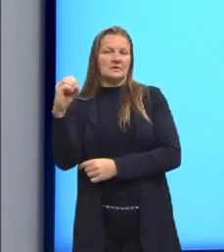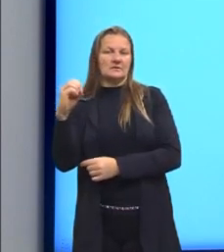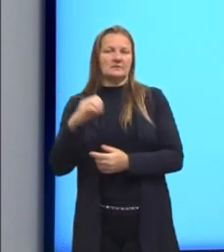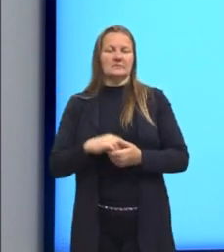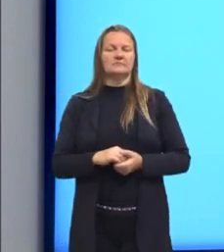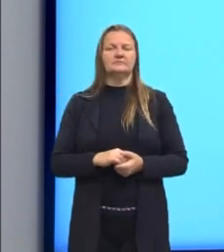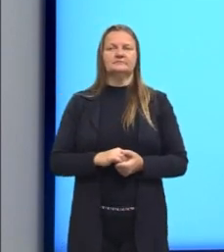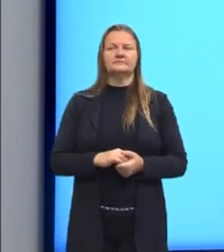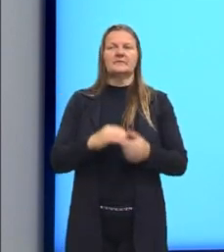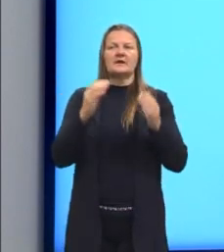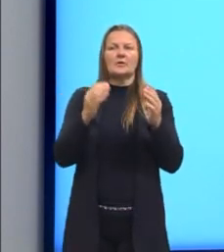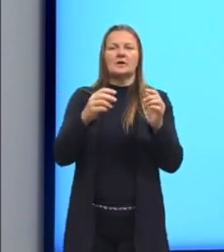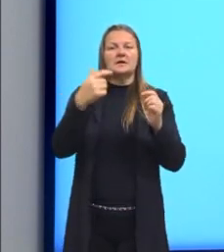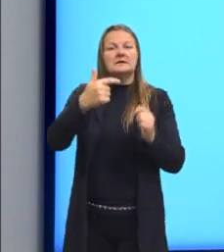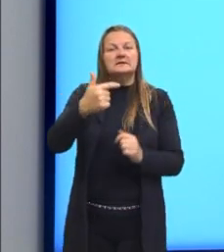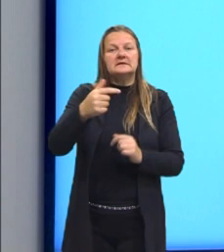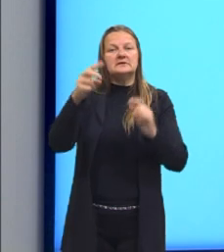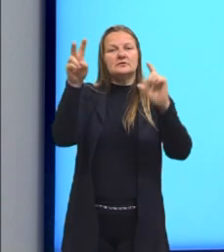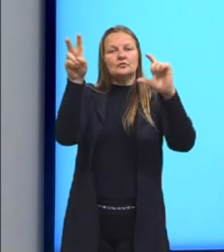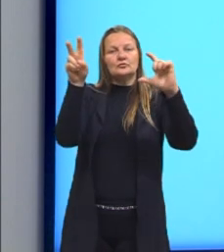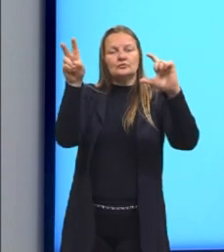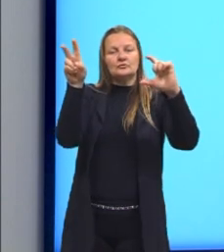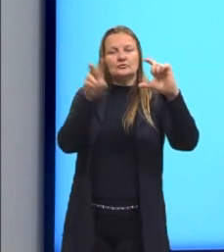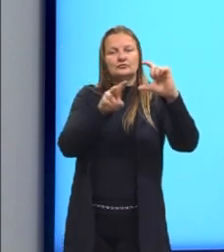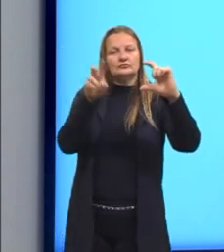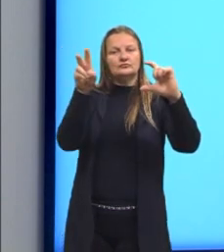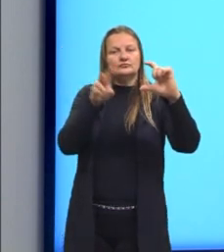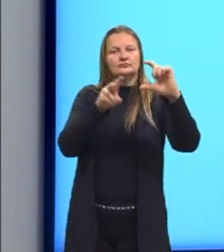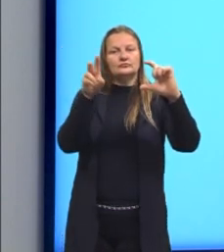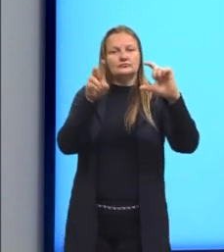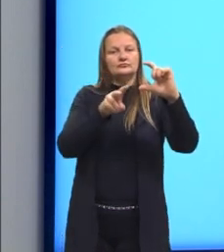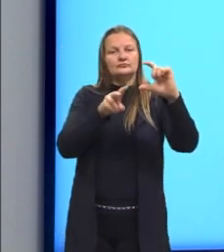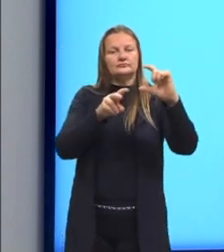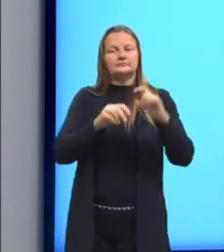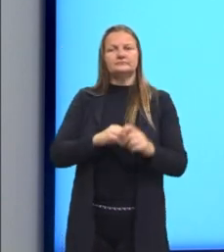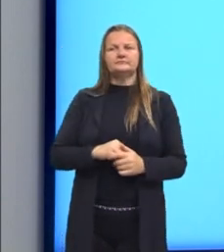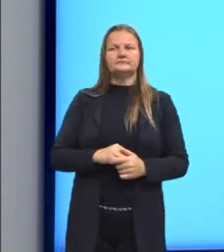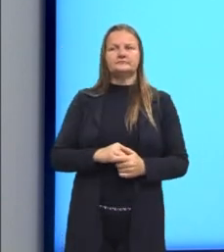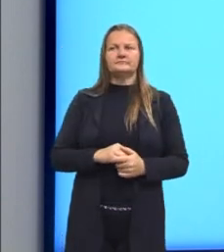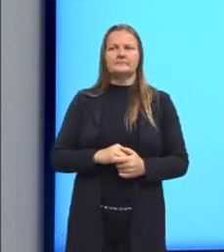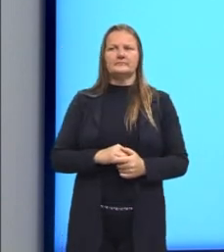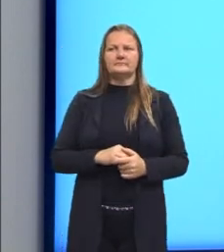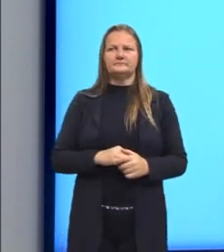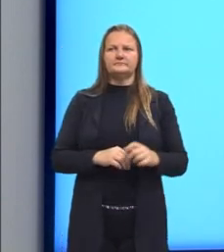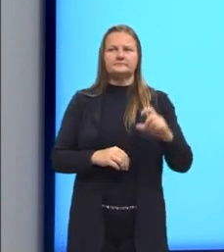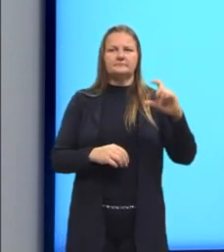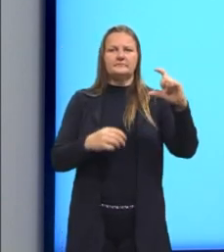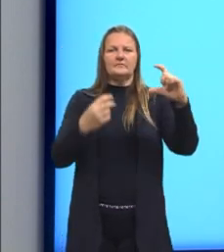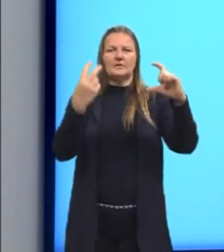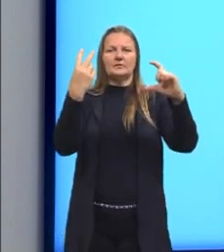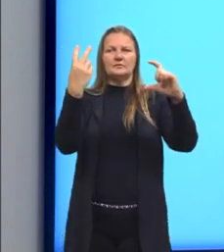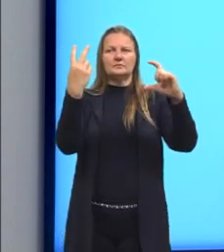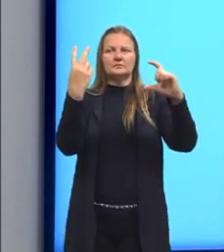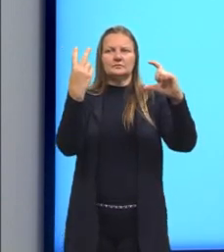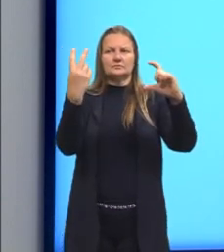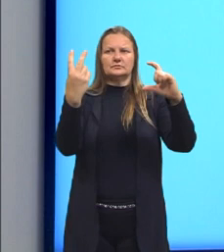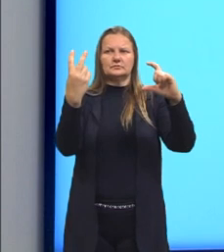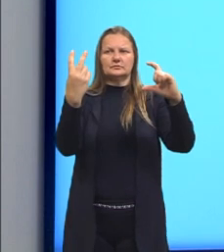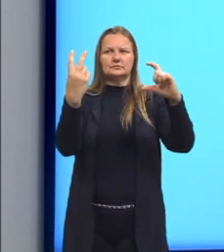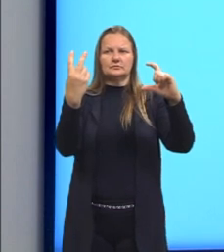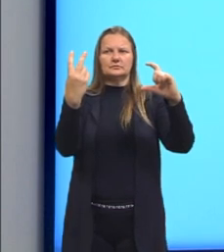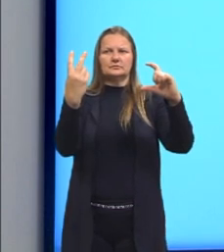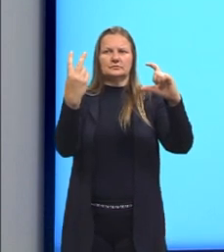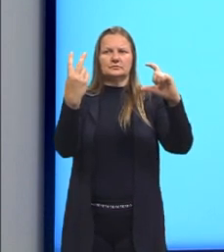agora vamos para a segunda diagonal secundário então teríamos novamente né